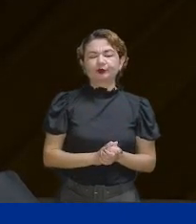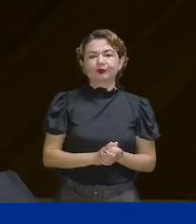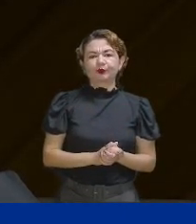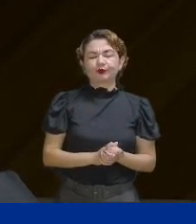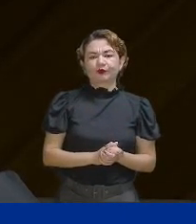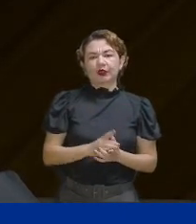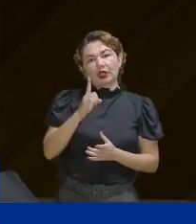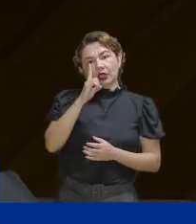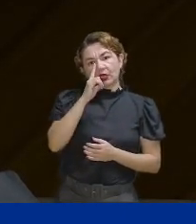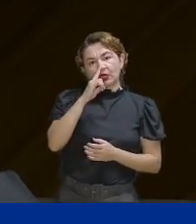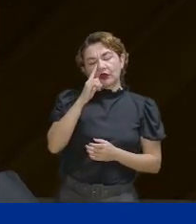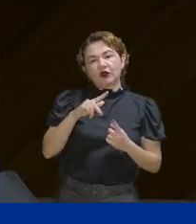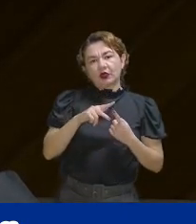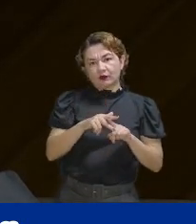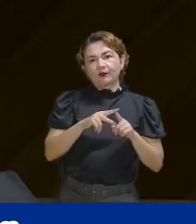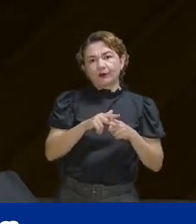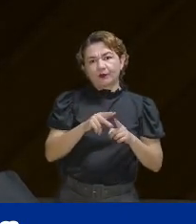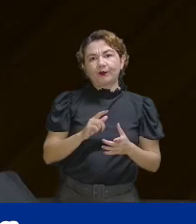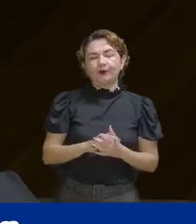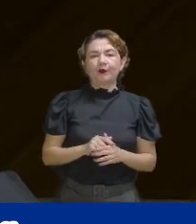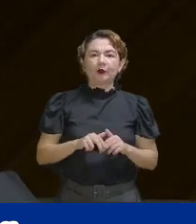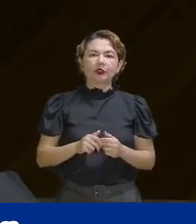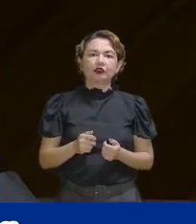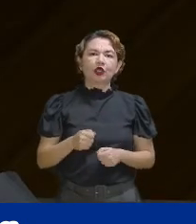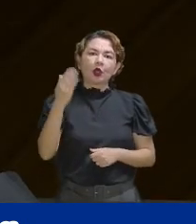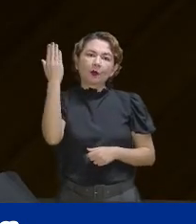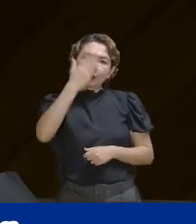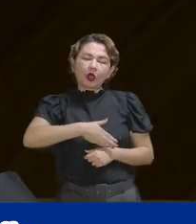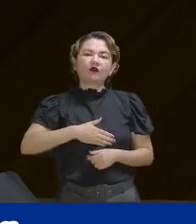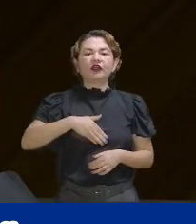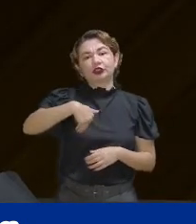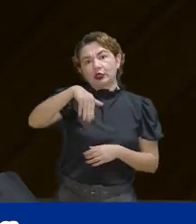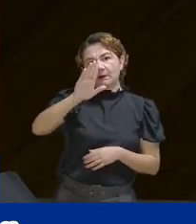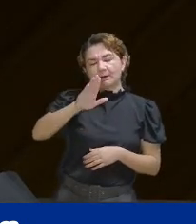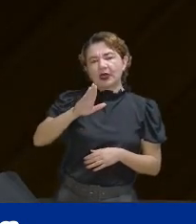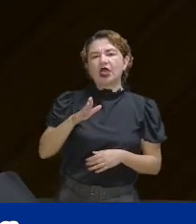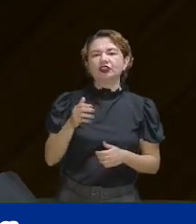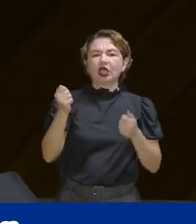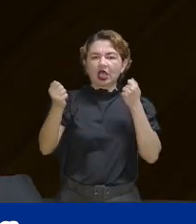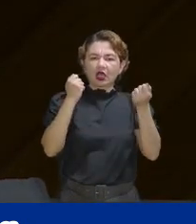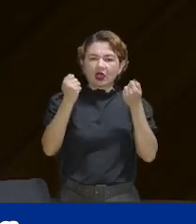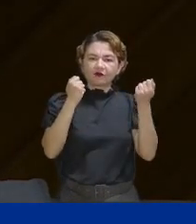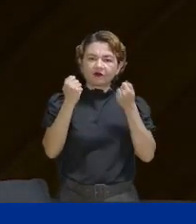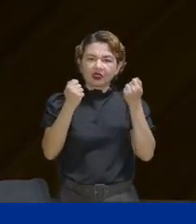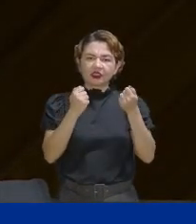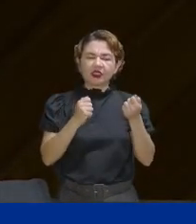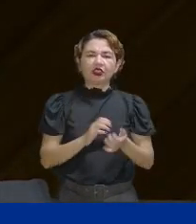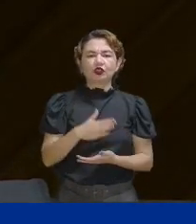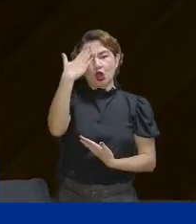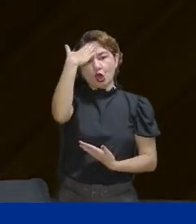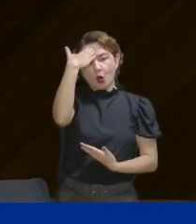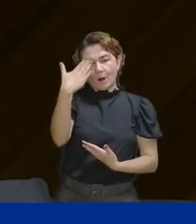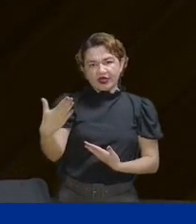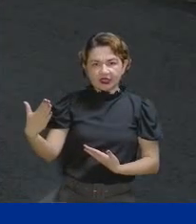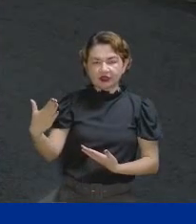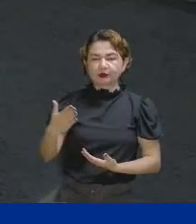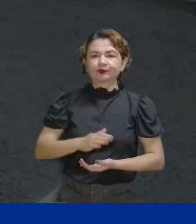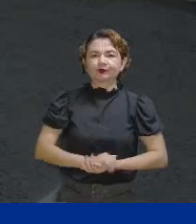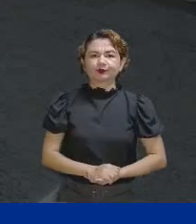para que as demais provas dos autos sejam analisadas e a confirmação e a condenação seja, ao fim, confirmada. Obrigada,